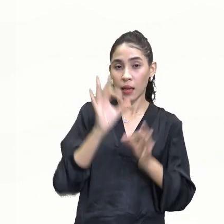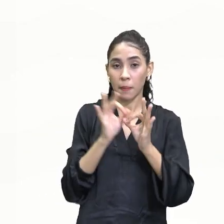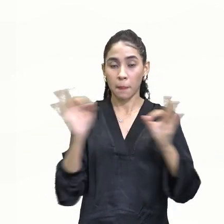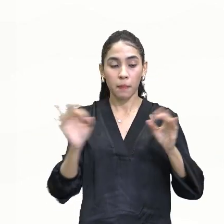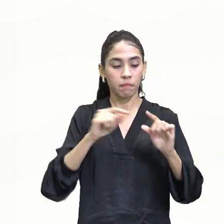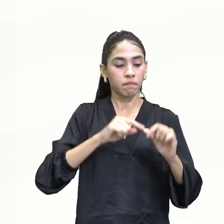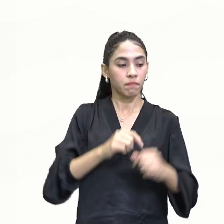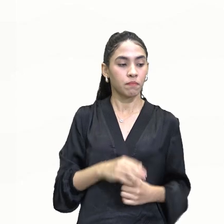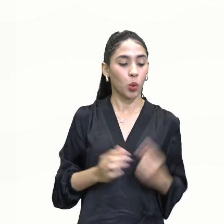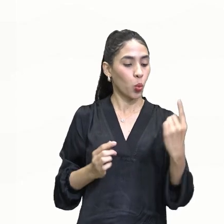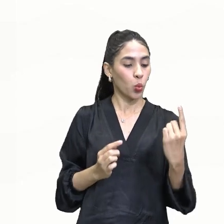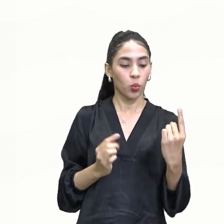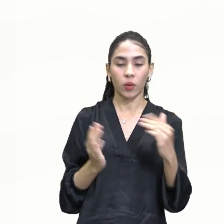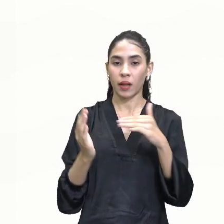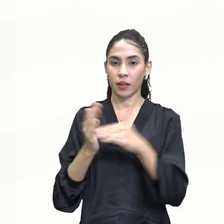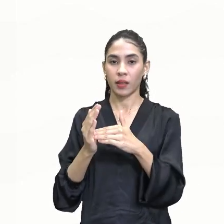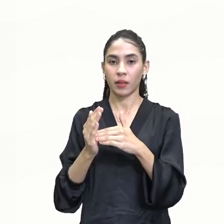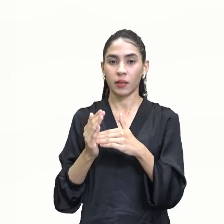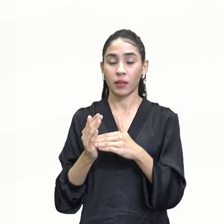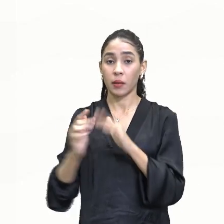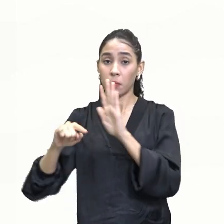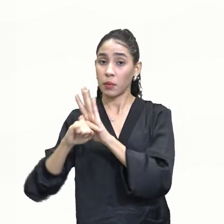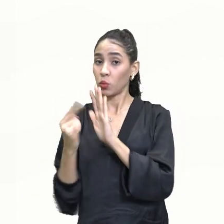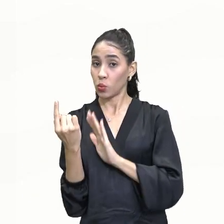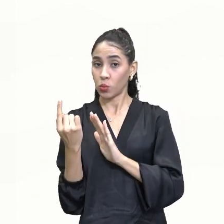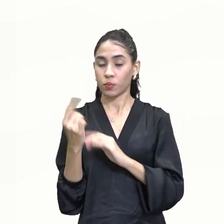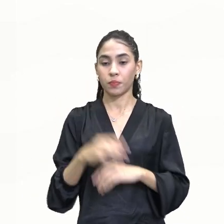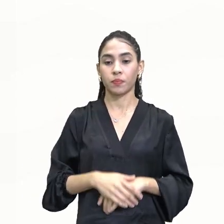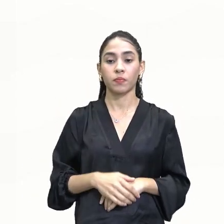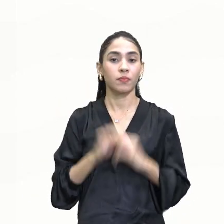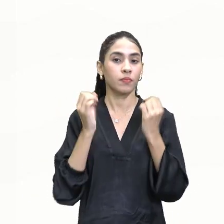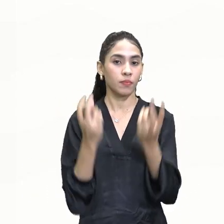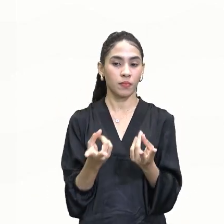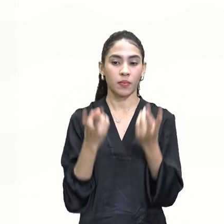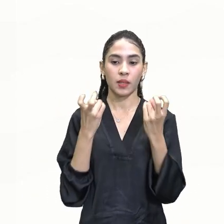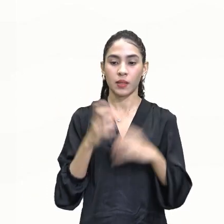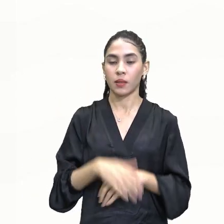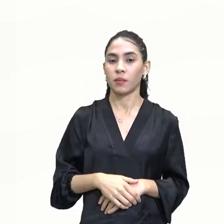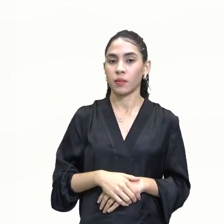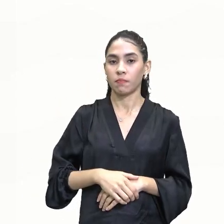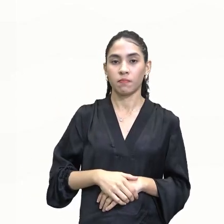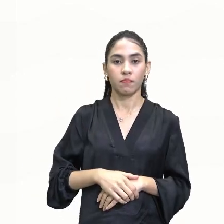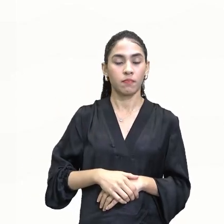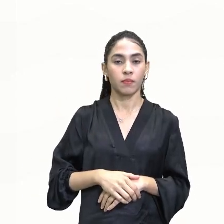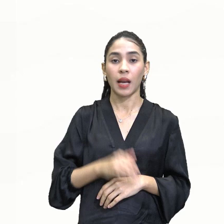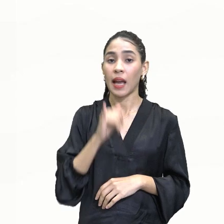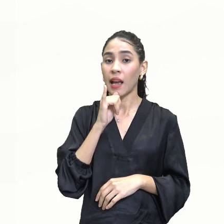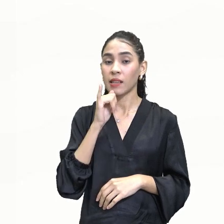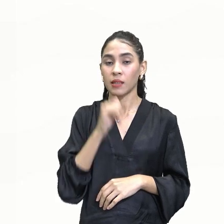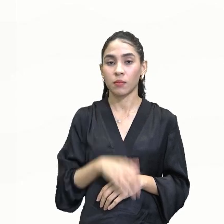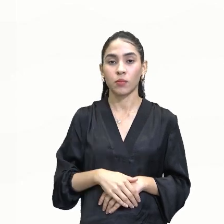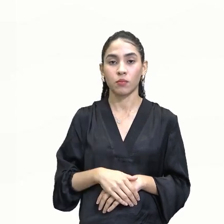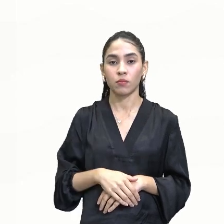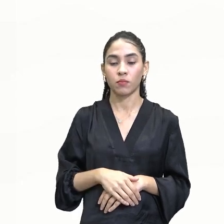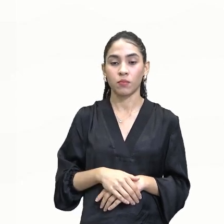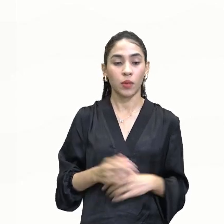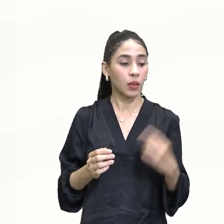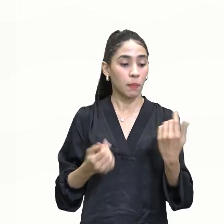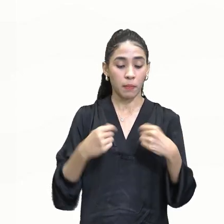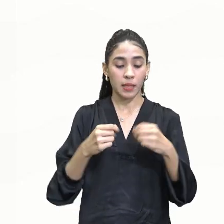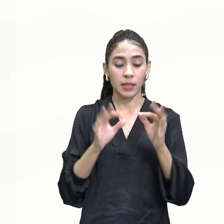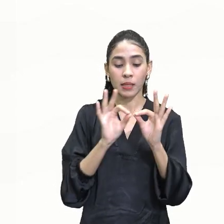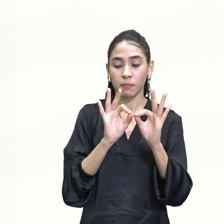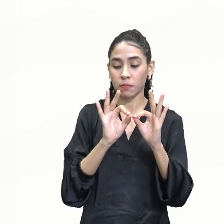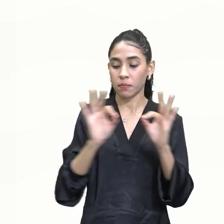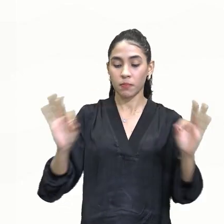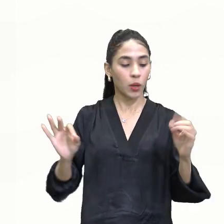1 até menos 1. Perceba que ela não ultrapassa nem o 1, nem o